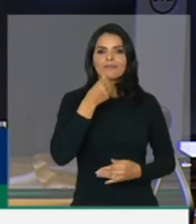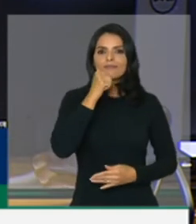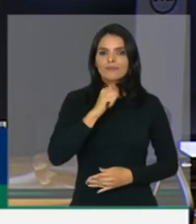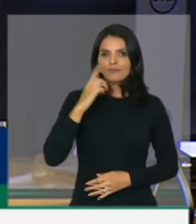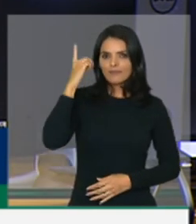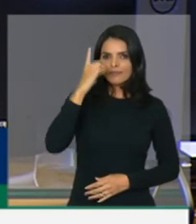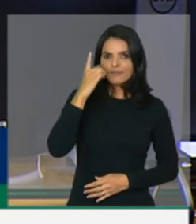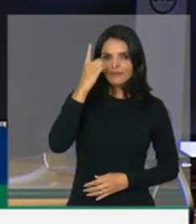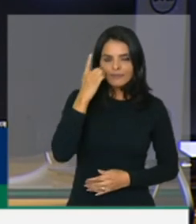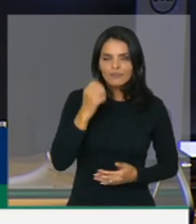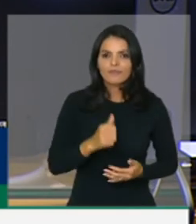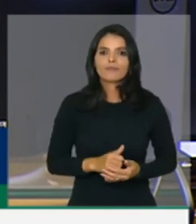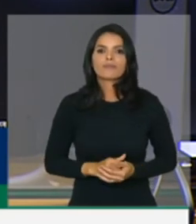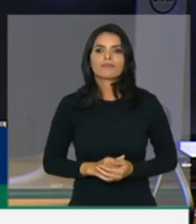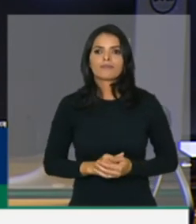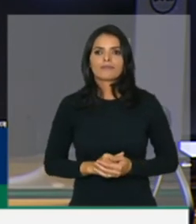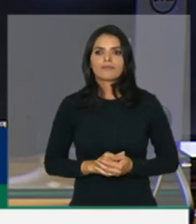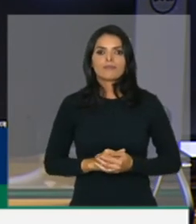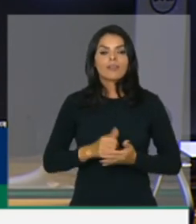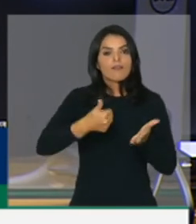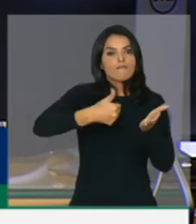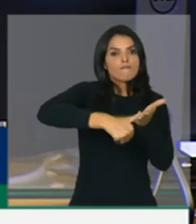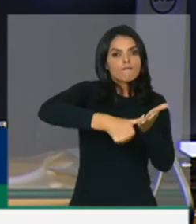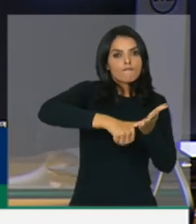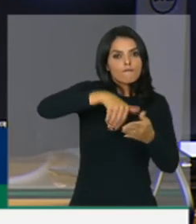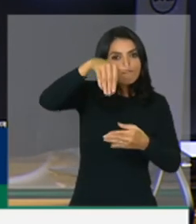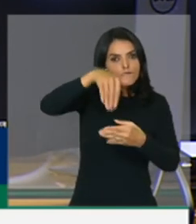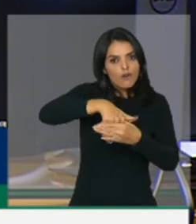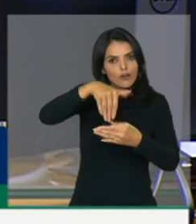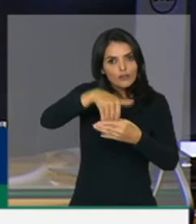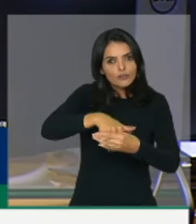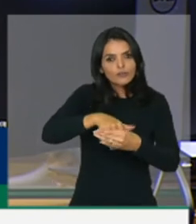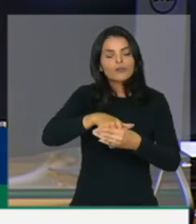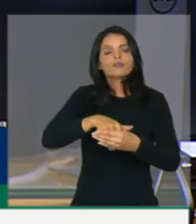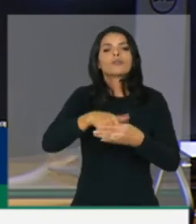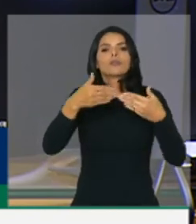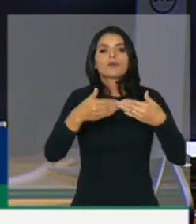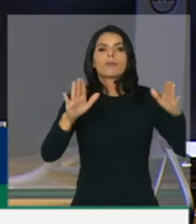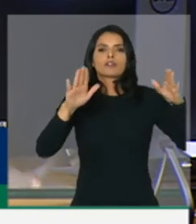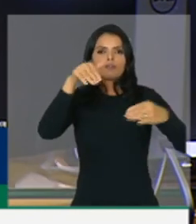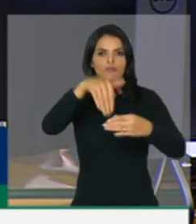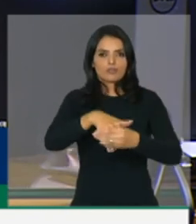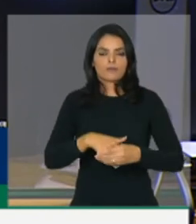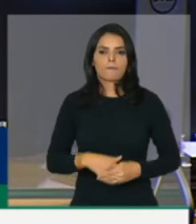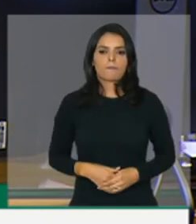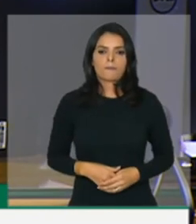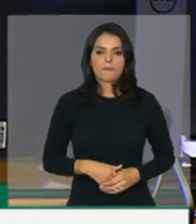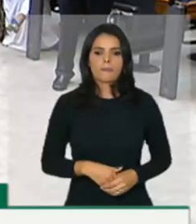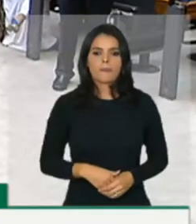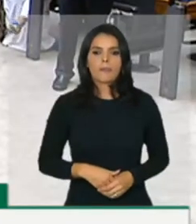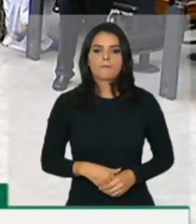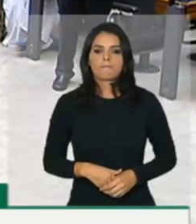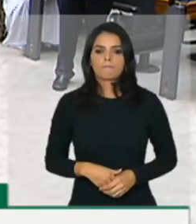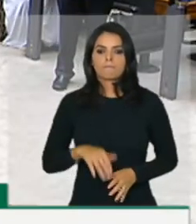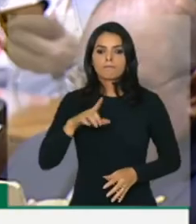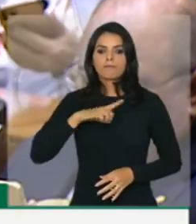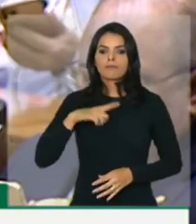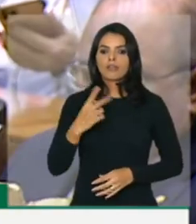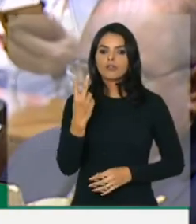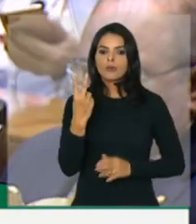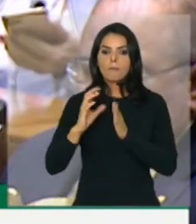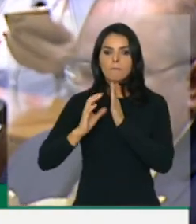senhores deputados que registrem seus votos no infolegue parlamentar. Está iniciada a votação. Presidente, só uma observação. Tem dois partidos